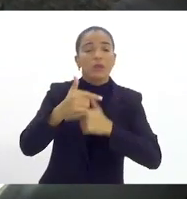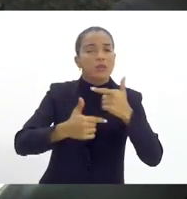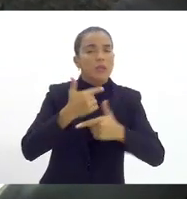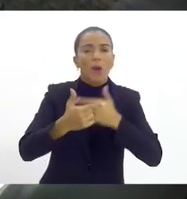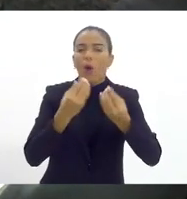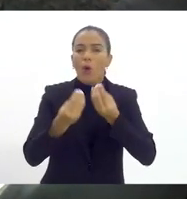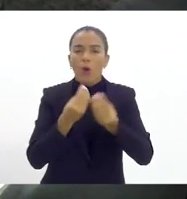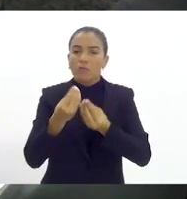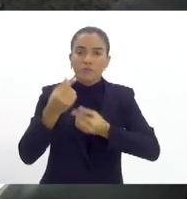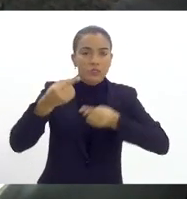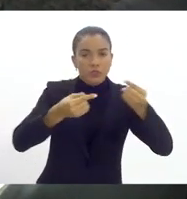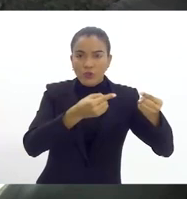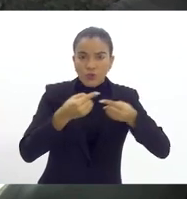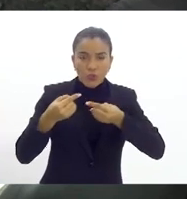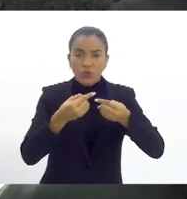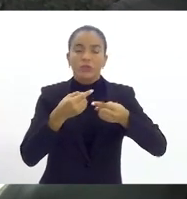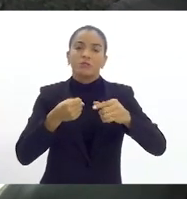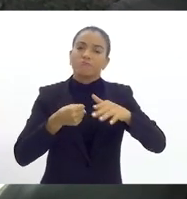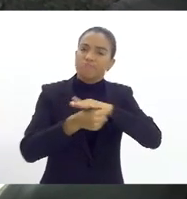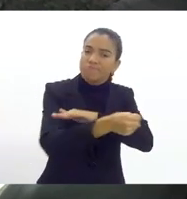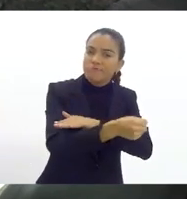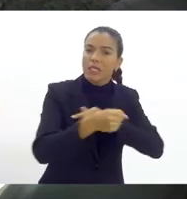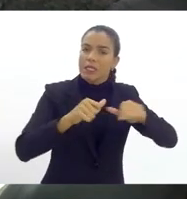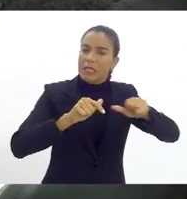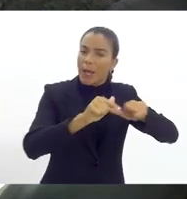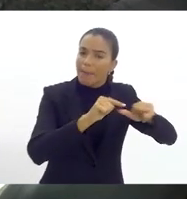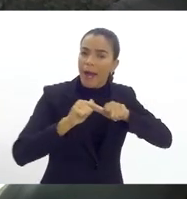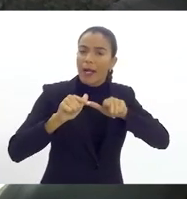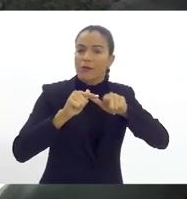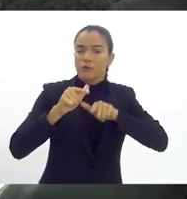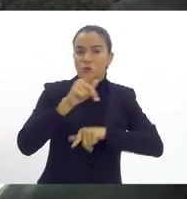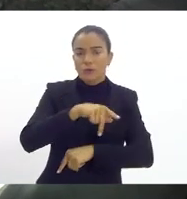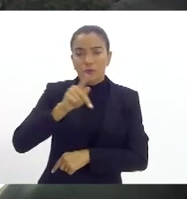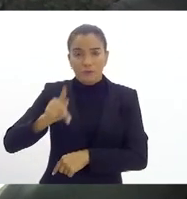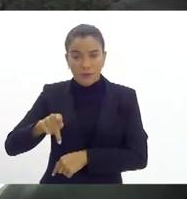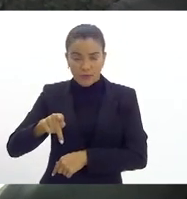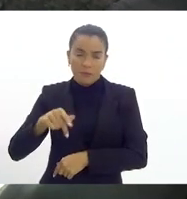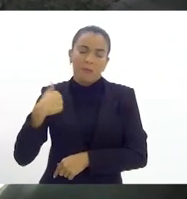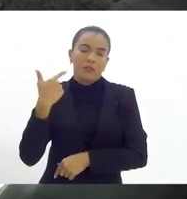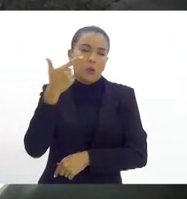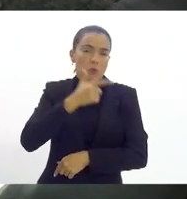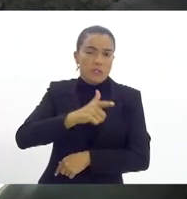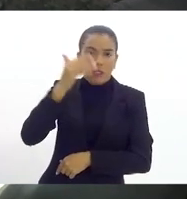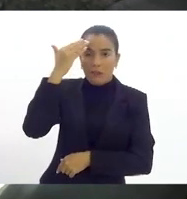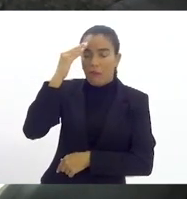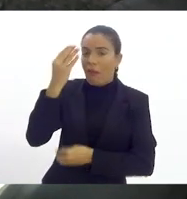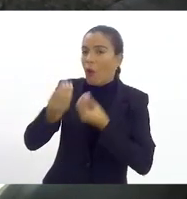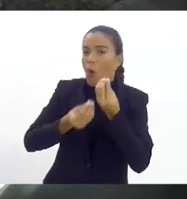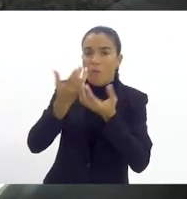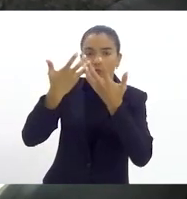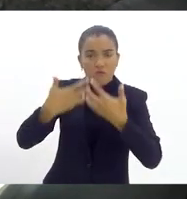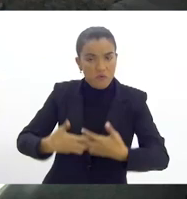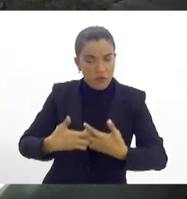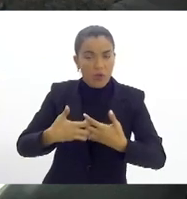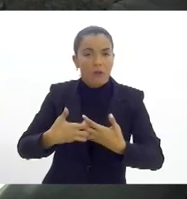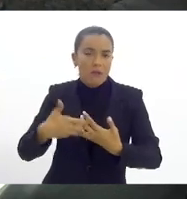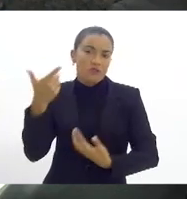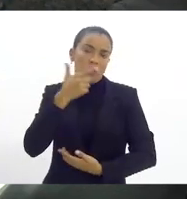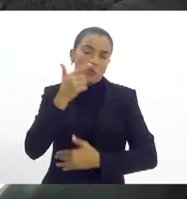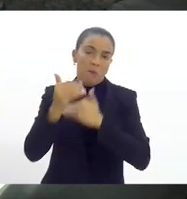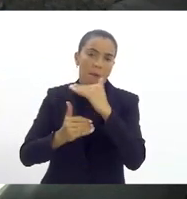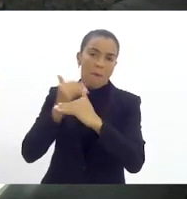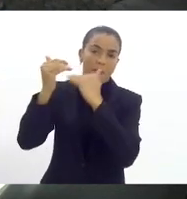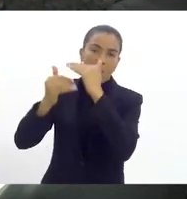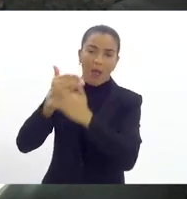discutir essa questão do mercado de trabalho também dos professores pra gente entender como é que tá isso pra gente poder avançar